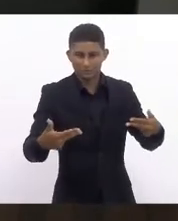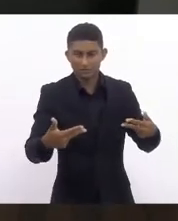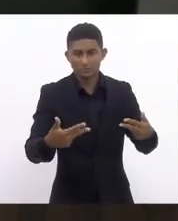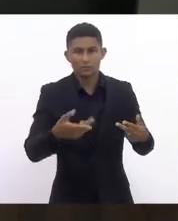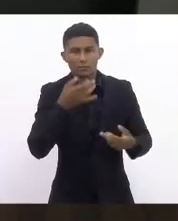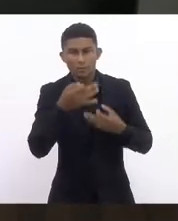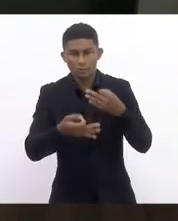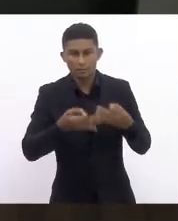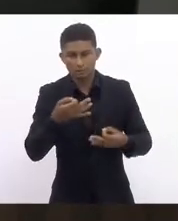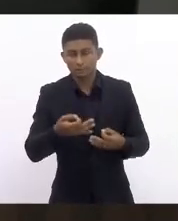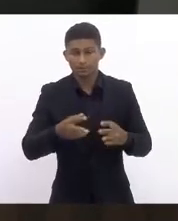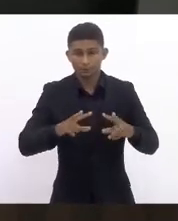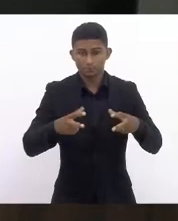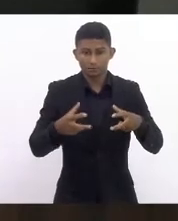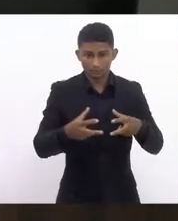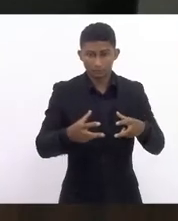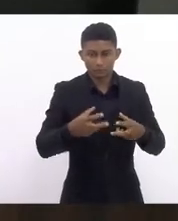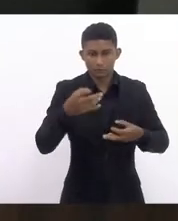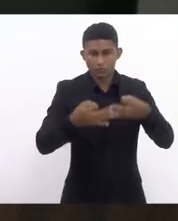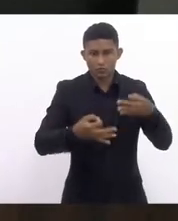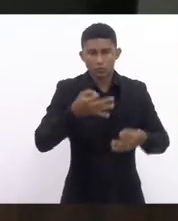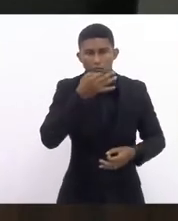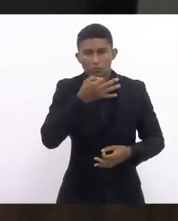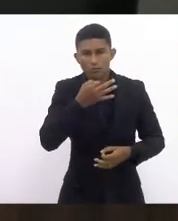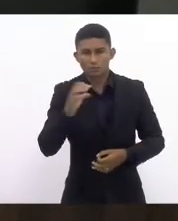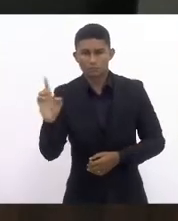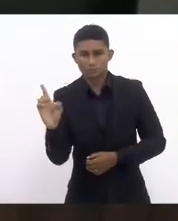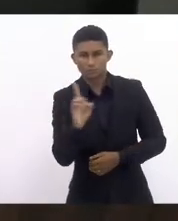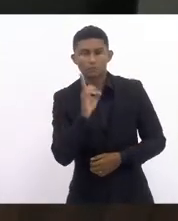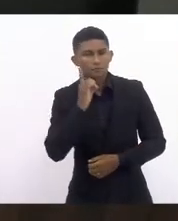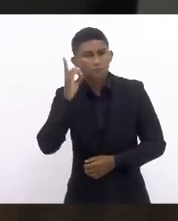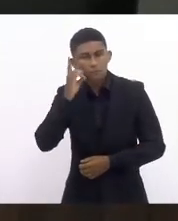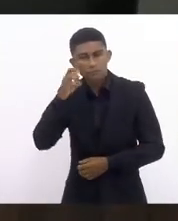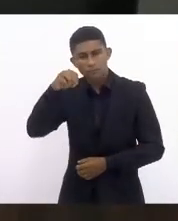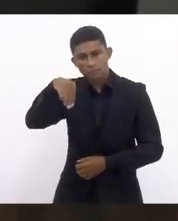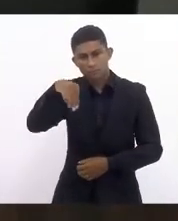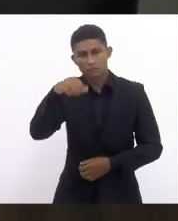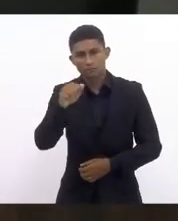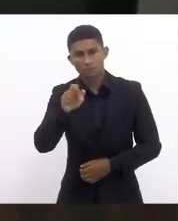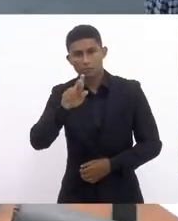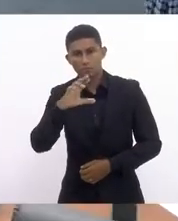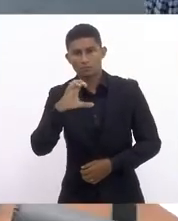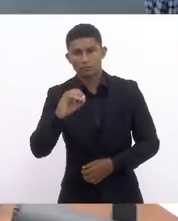Para emitir parecer pela Comissão de Constituição e Justiça, deputado Márcio Pacheco.